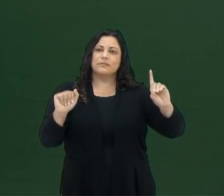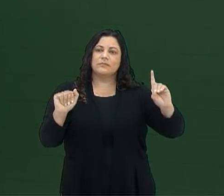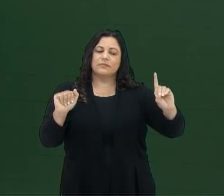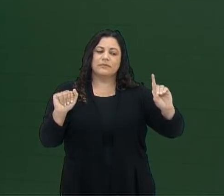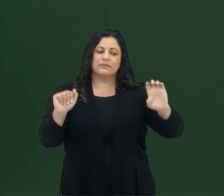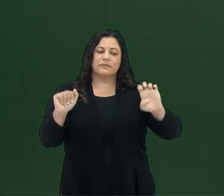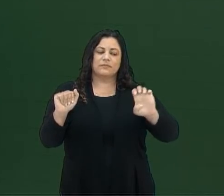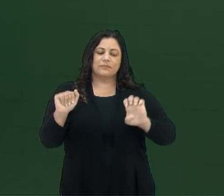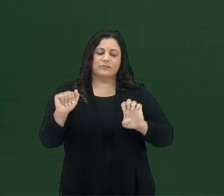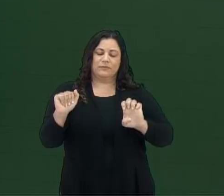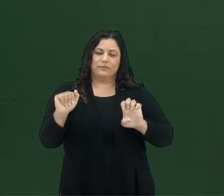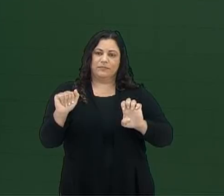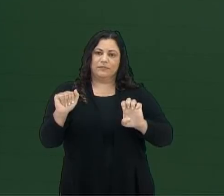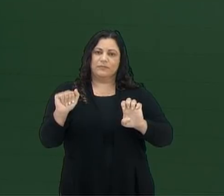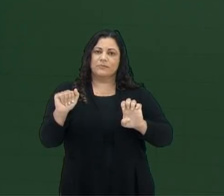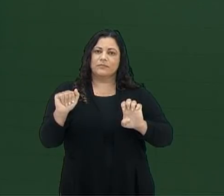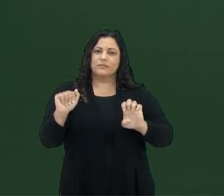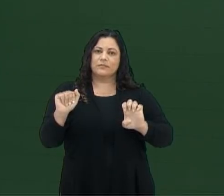DE,